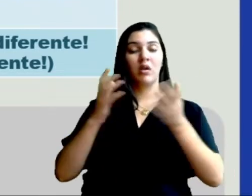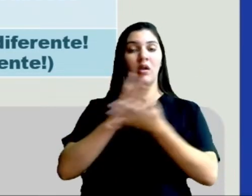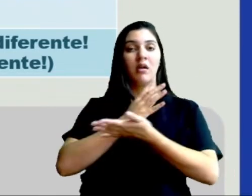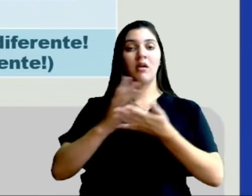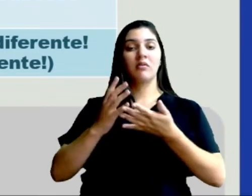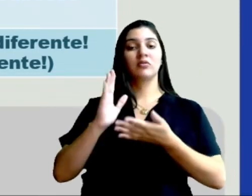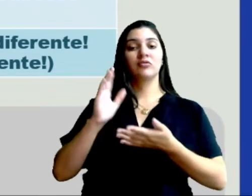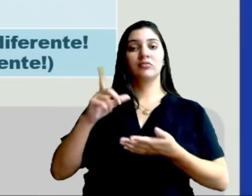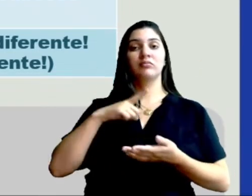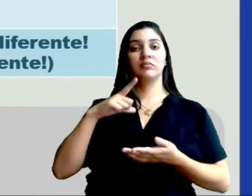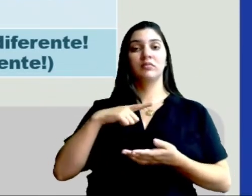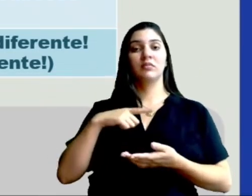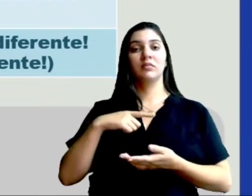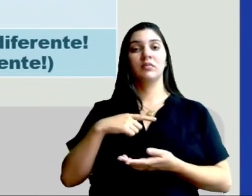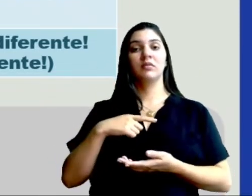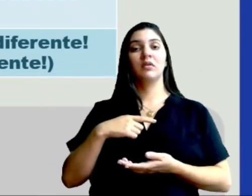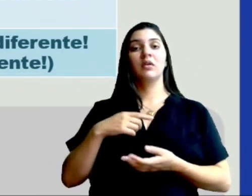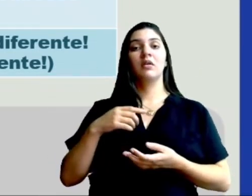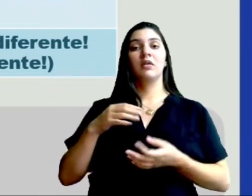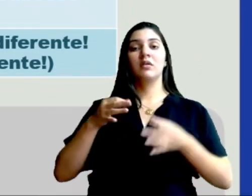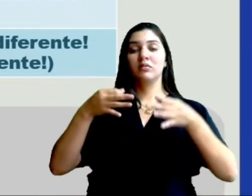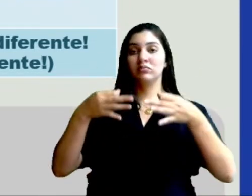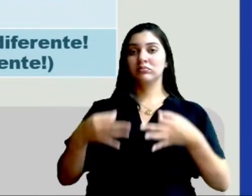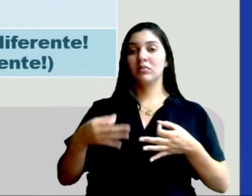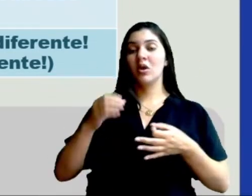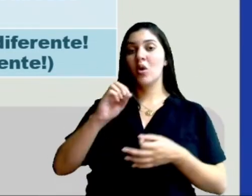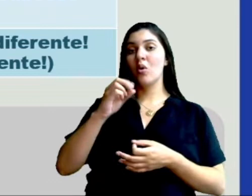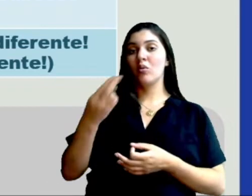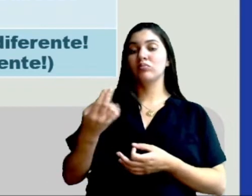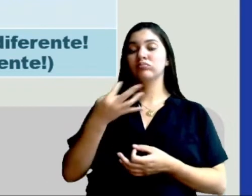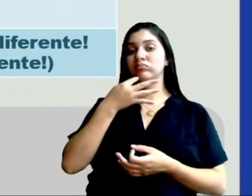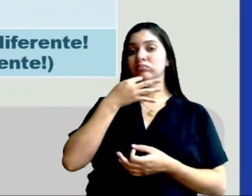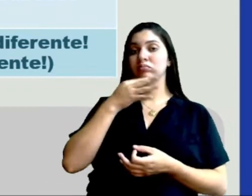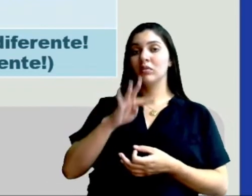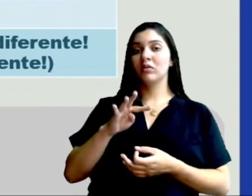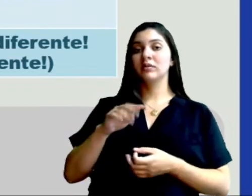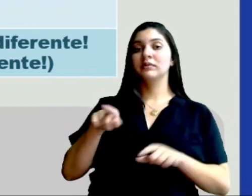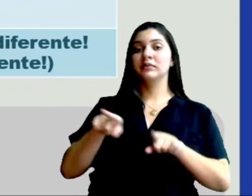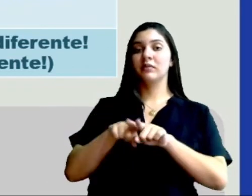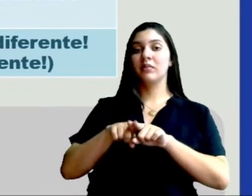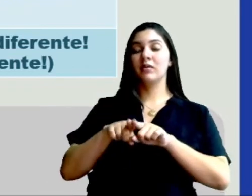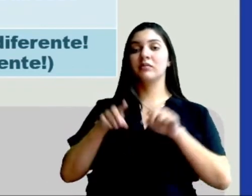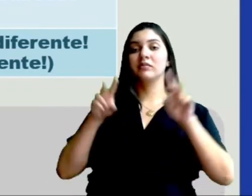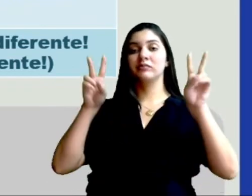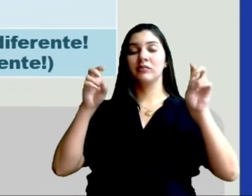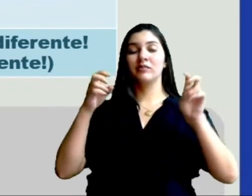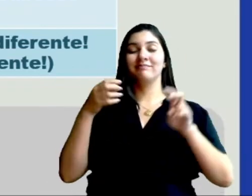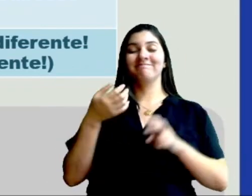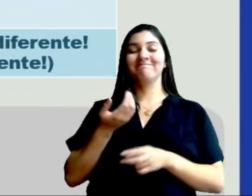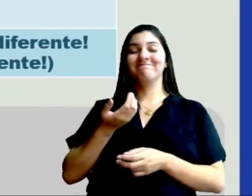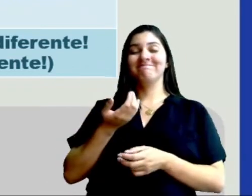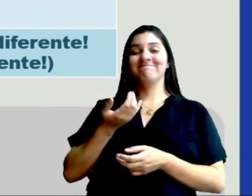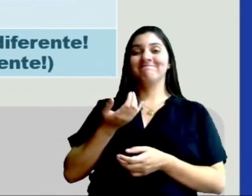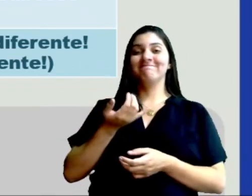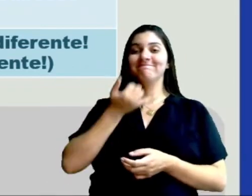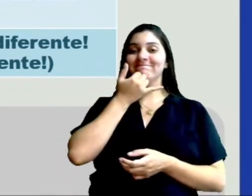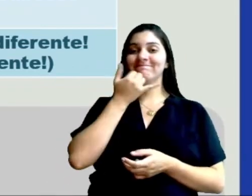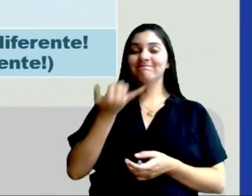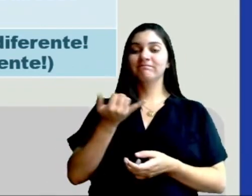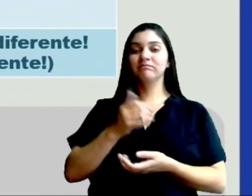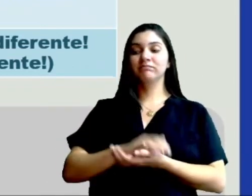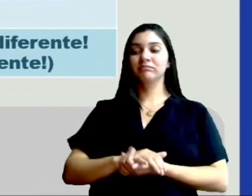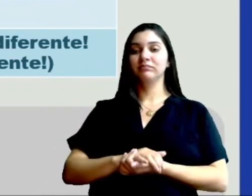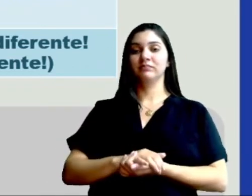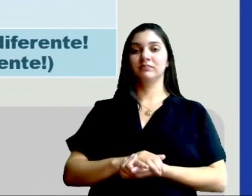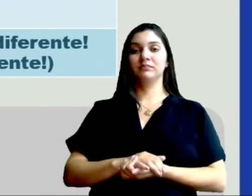cuja existência é incerta ou desconhecida e sobre arrependimentos. Lo siento,